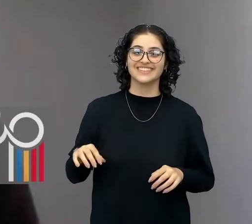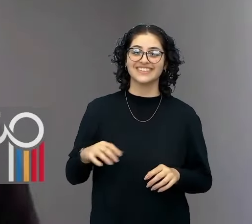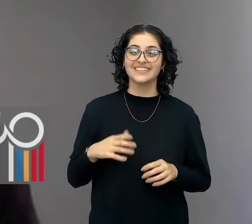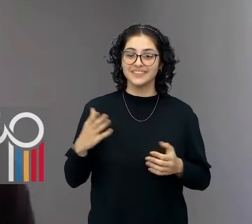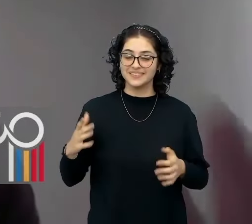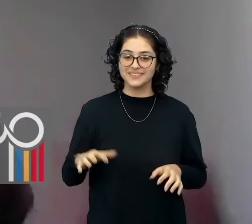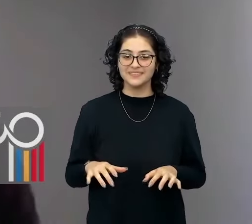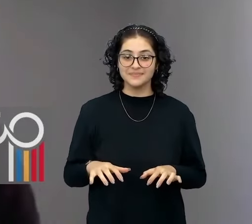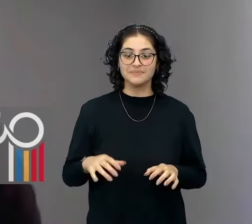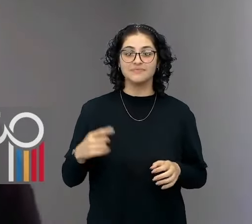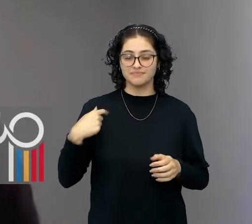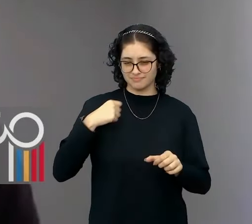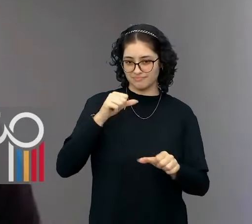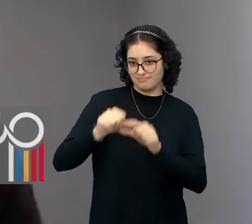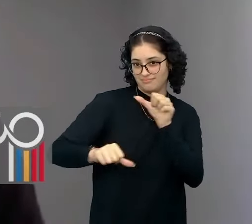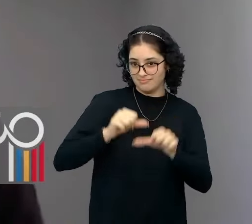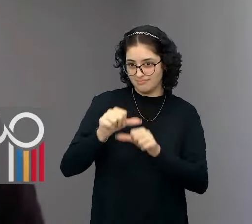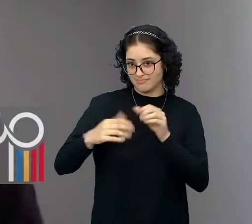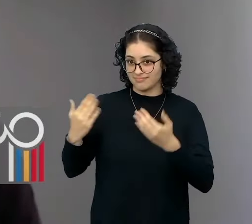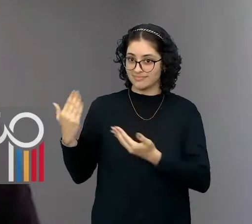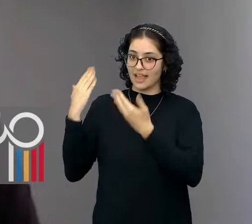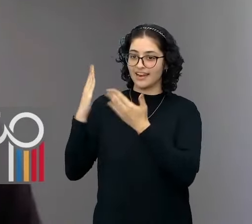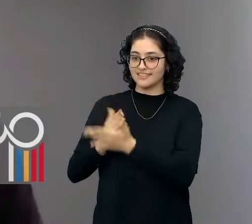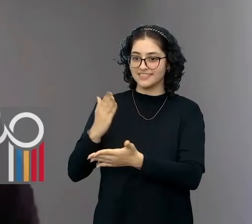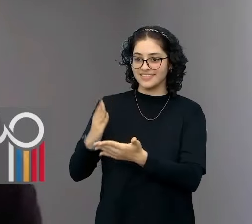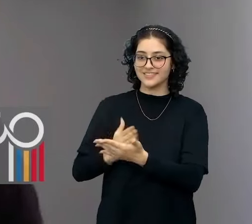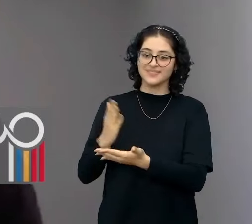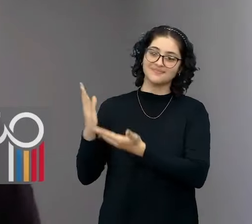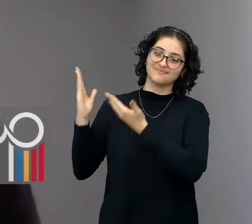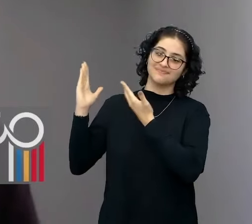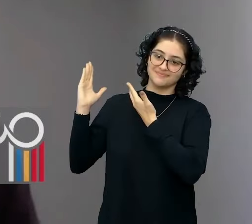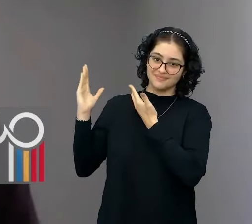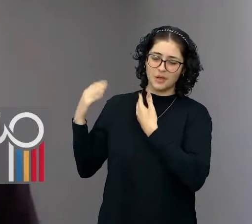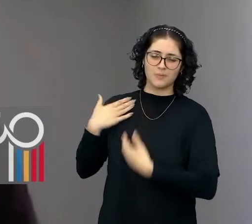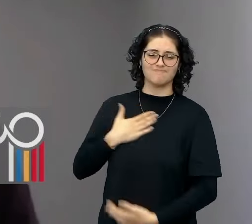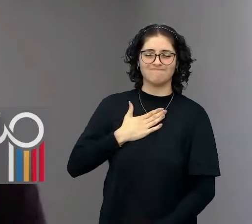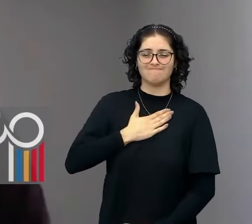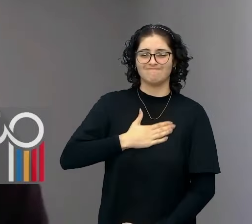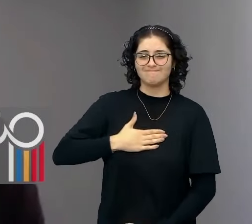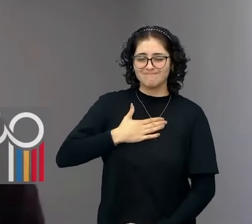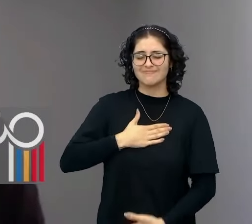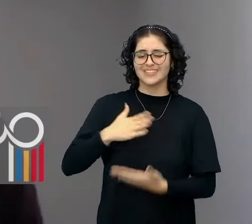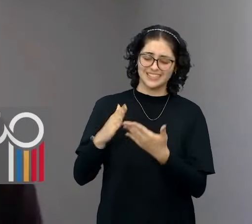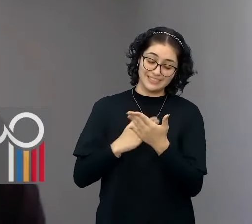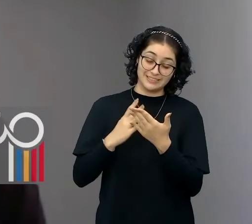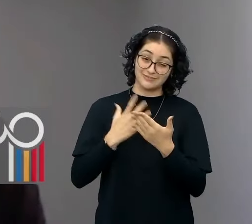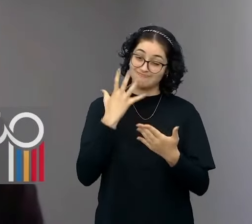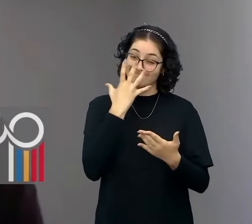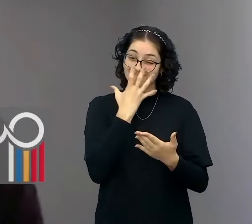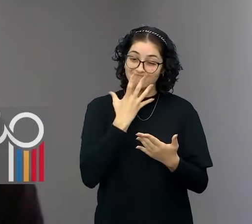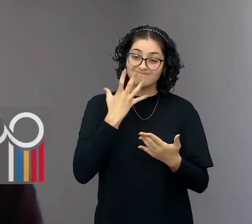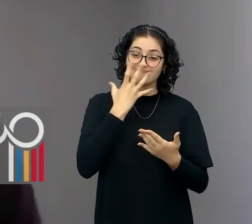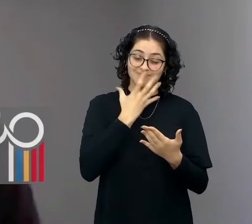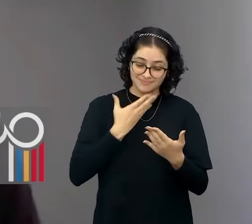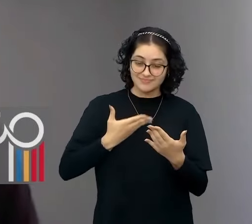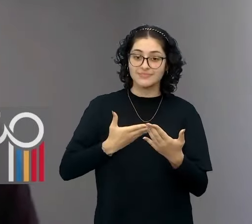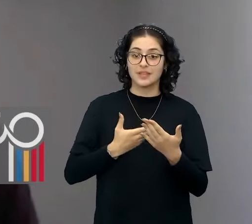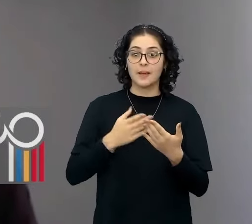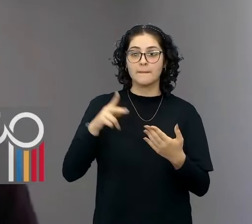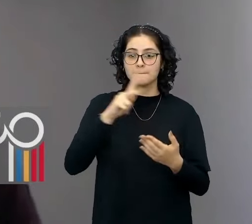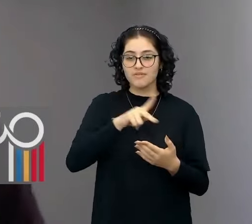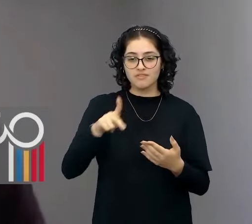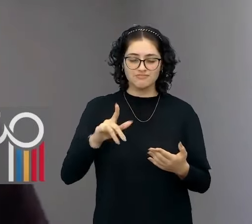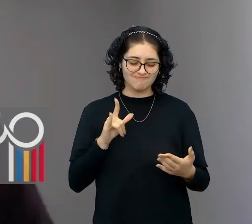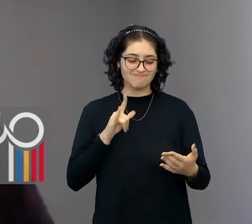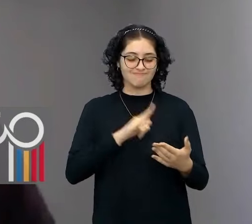né? Hoje eu pus a minha estante atrás para que a gente... Uma coisa que eu amo de paixão são livros, né? Nós, professores, amamos os livros,